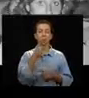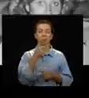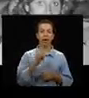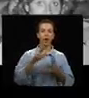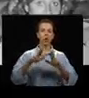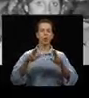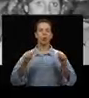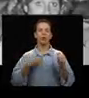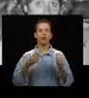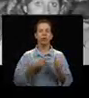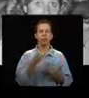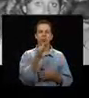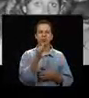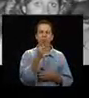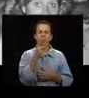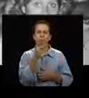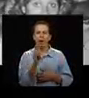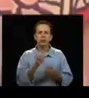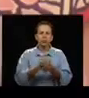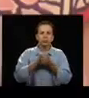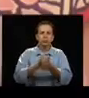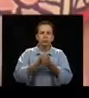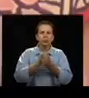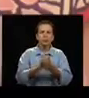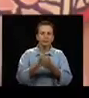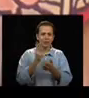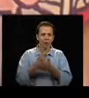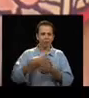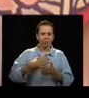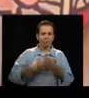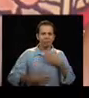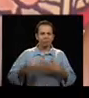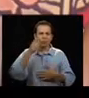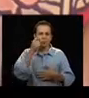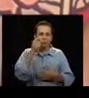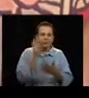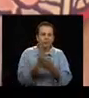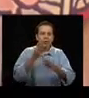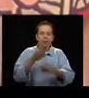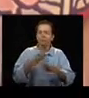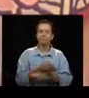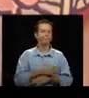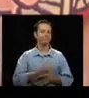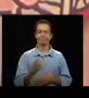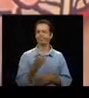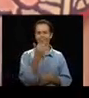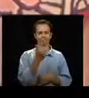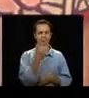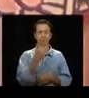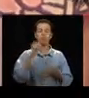O paizinho nunca foi assim um pai no sentido de um pai físico muito constante. Não